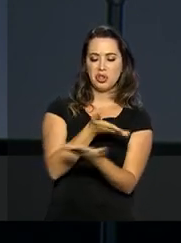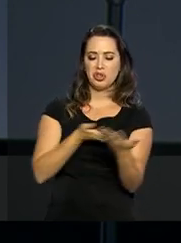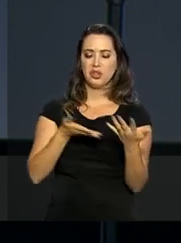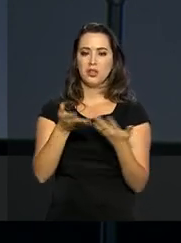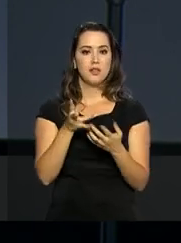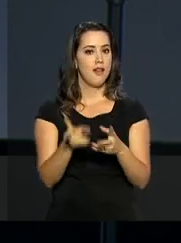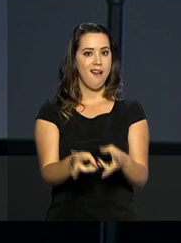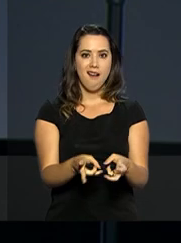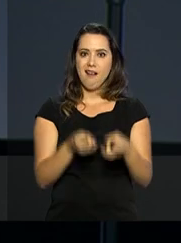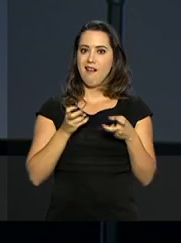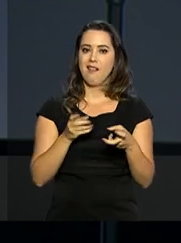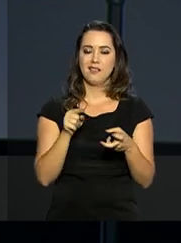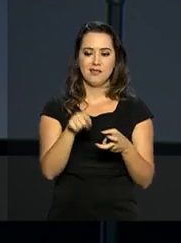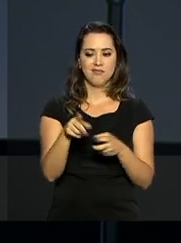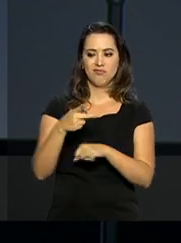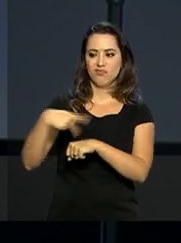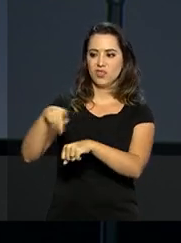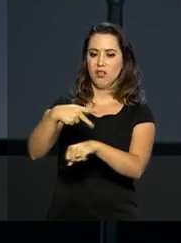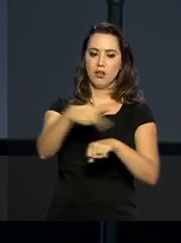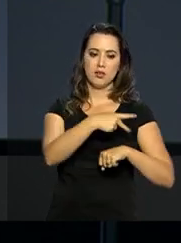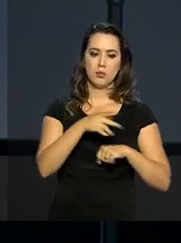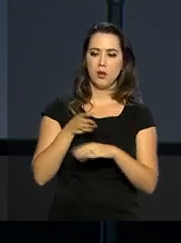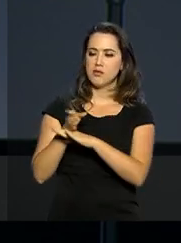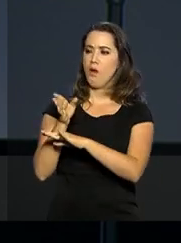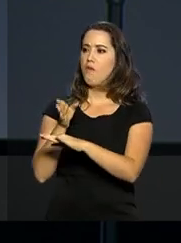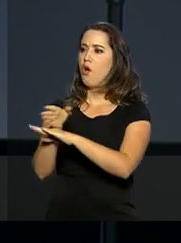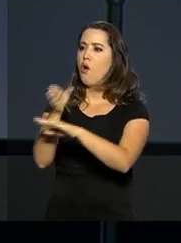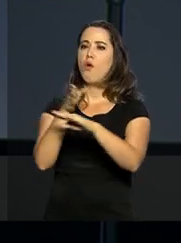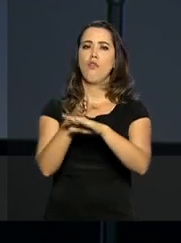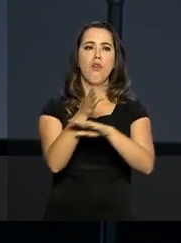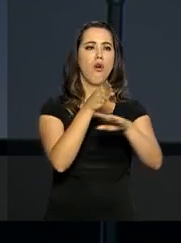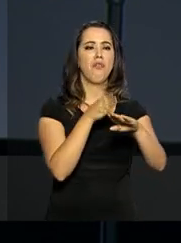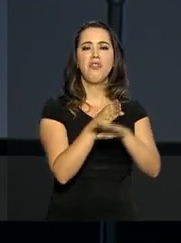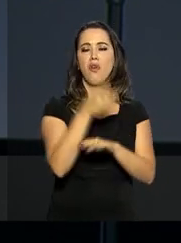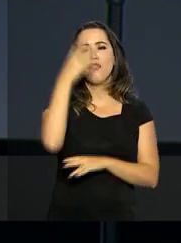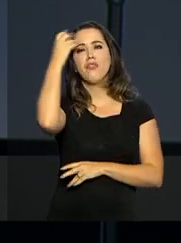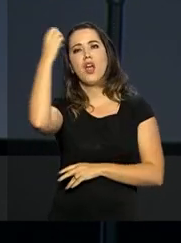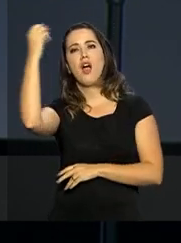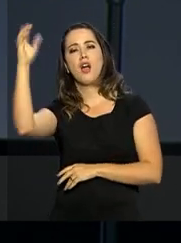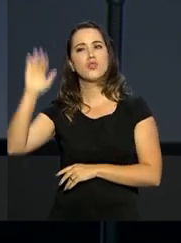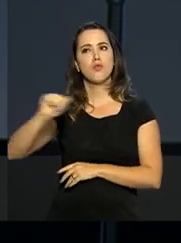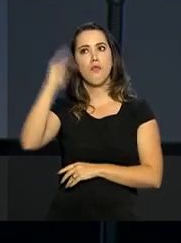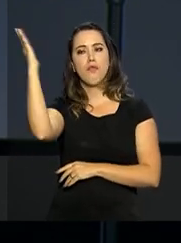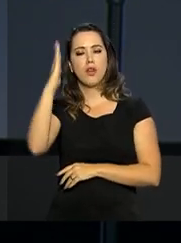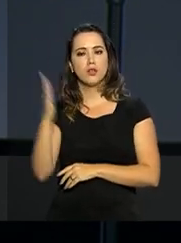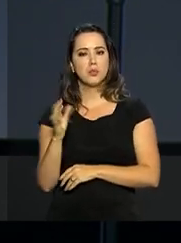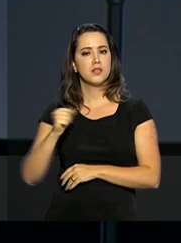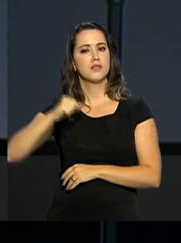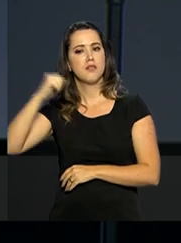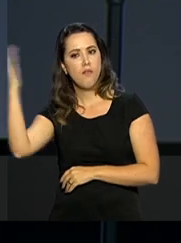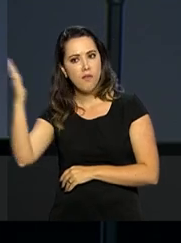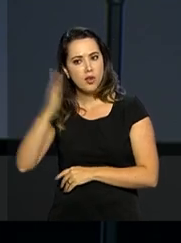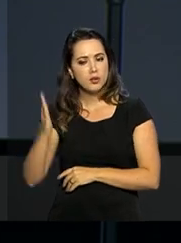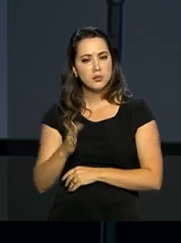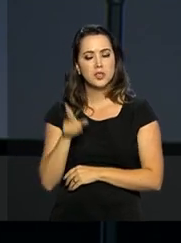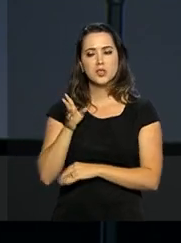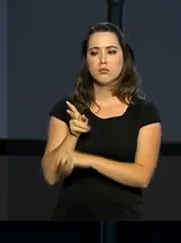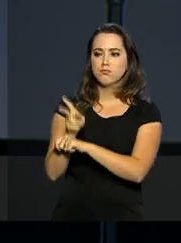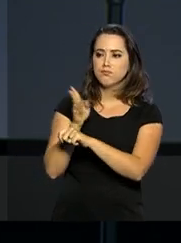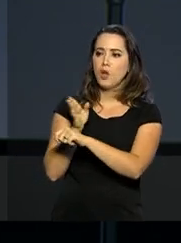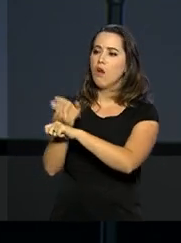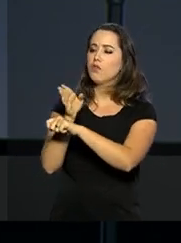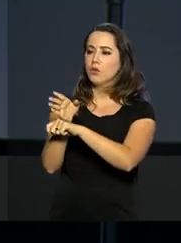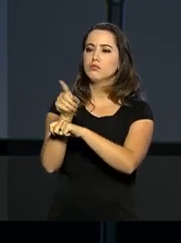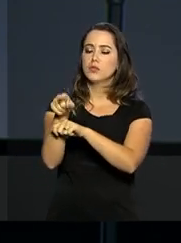eu não verifico nos países que frequento. Nas várias reuniões internacionais que eu frequento, e não foram poucas neste período,